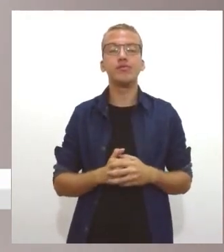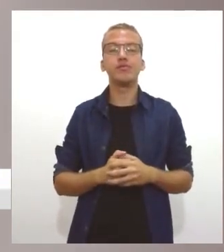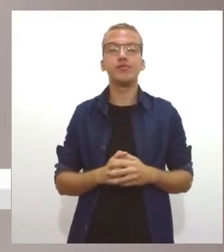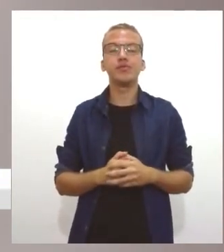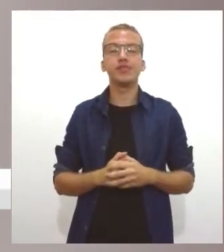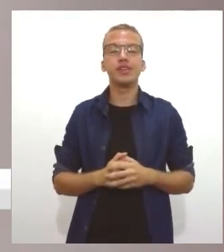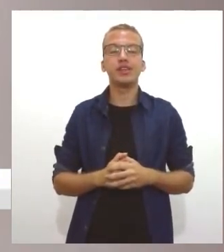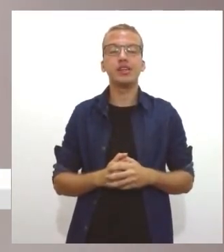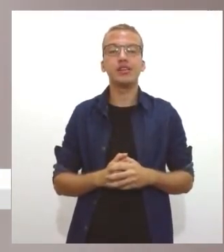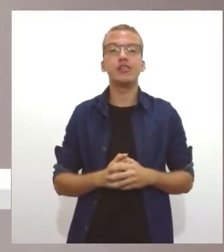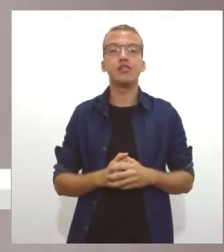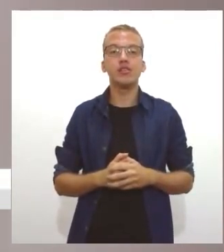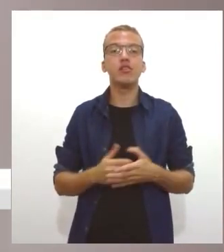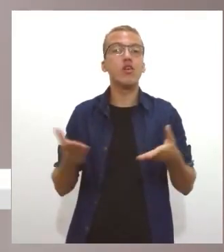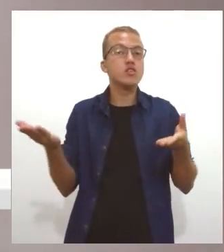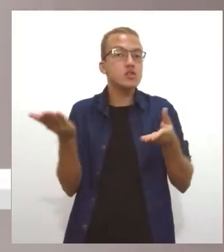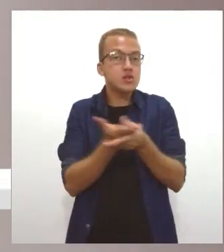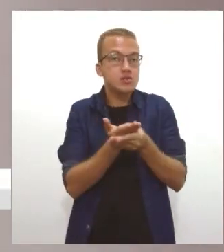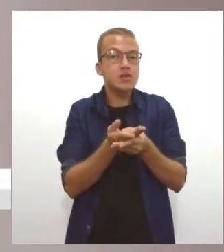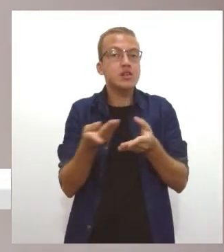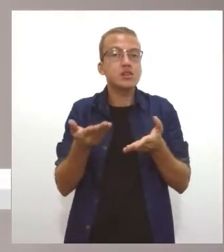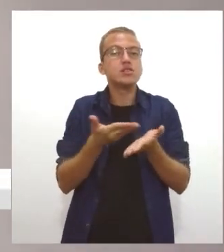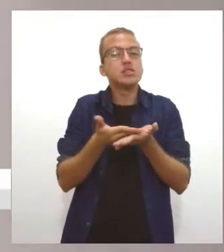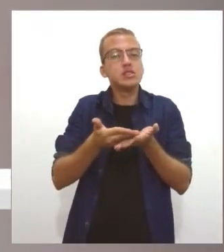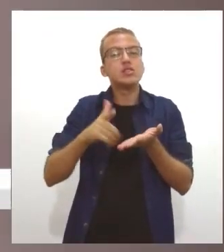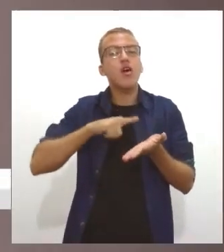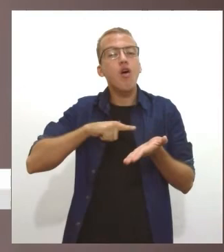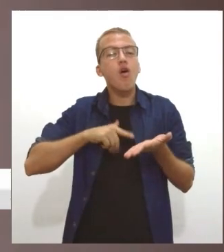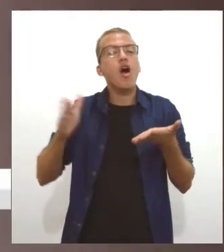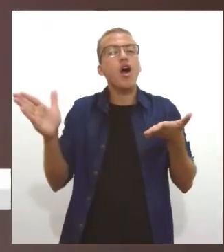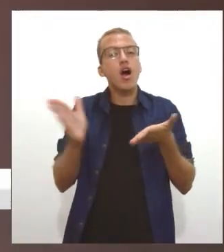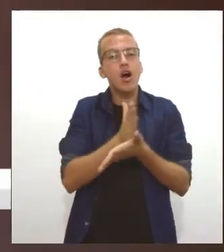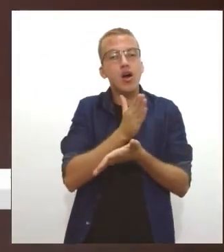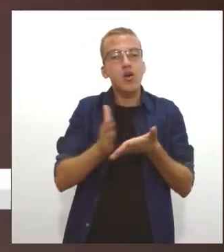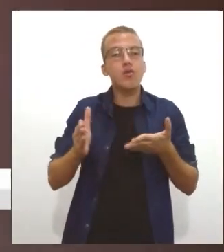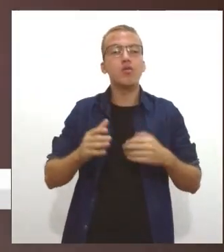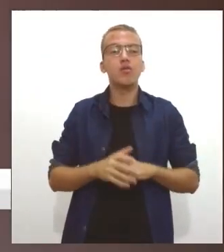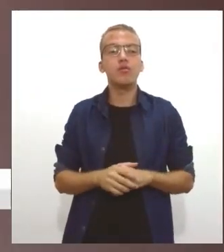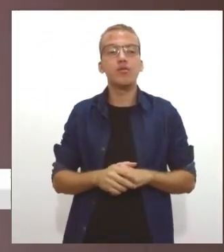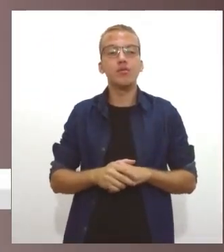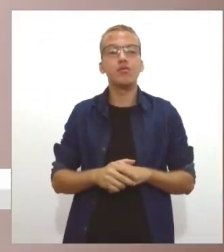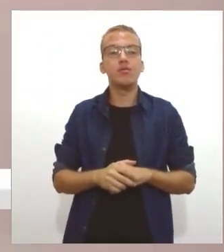desses processos iniciados, às vezes a vítima tem interesse de desistir, não tem